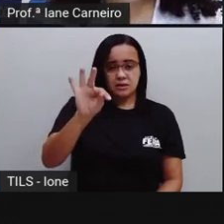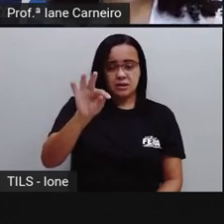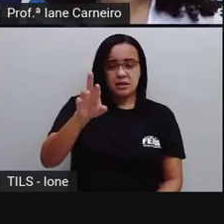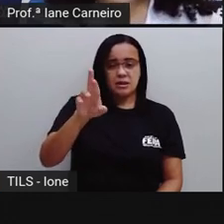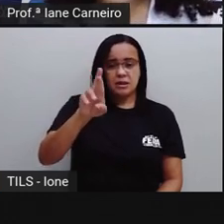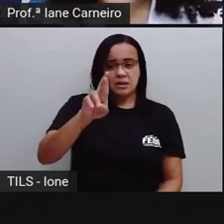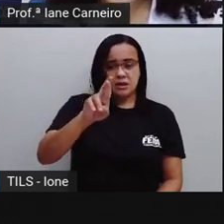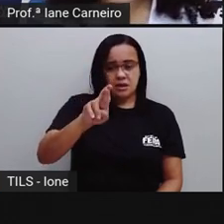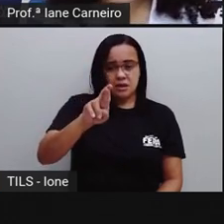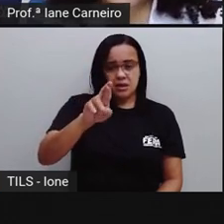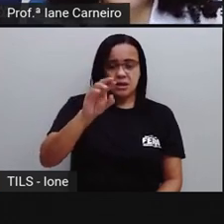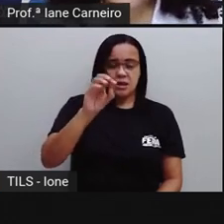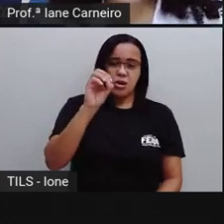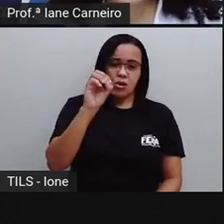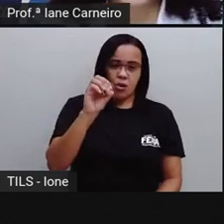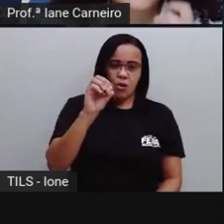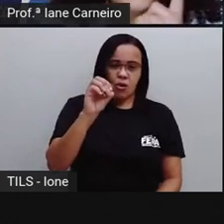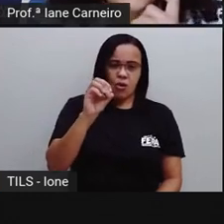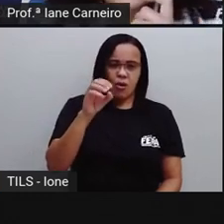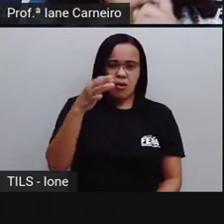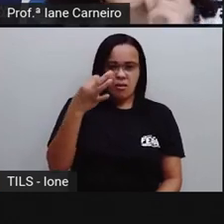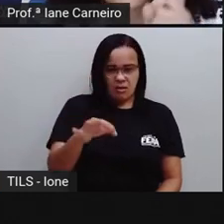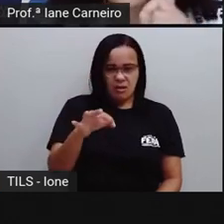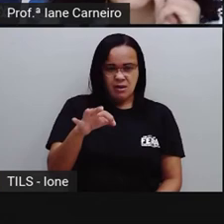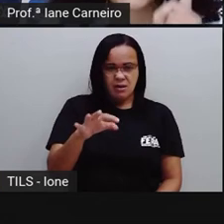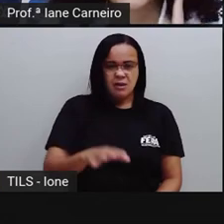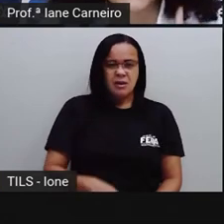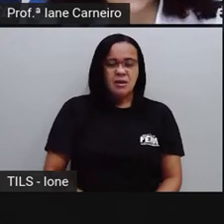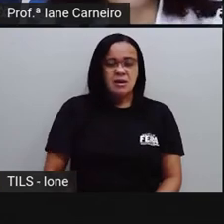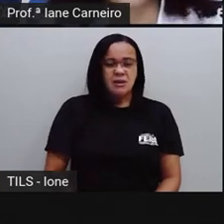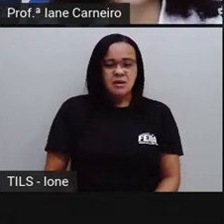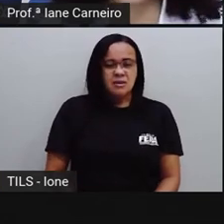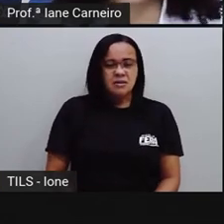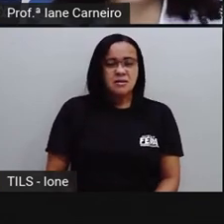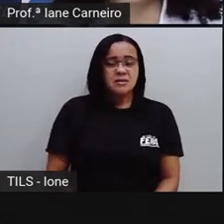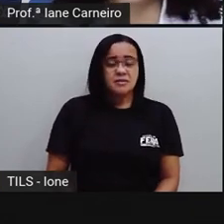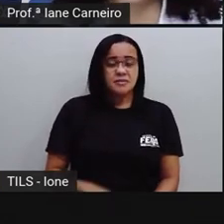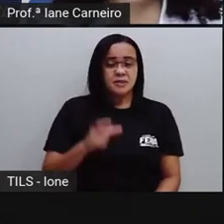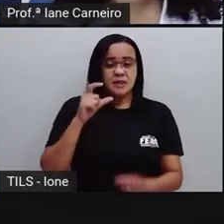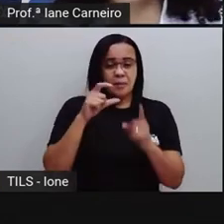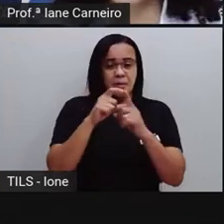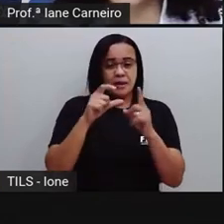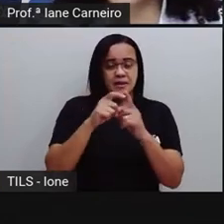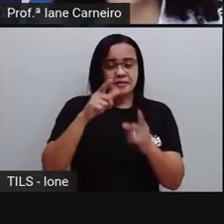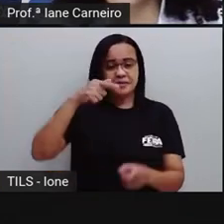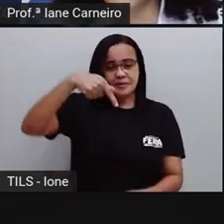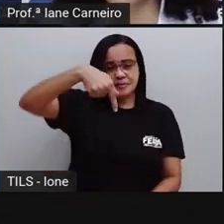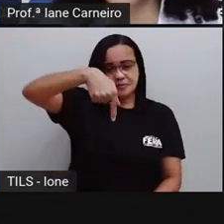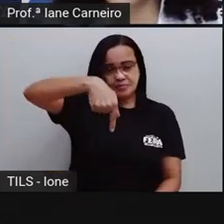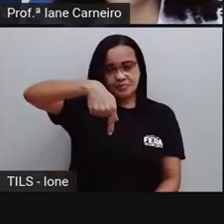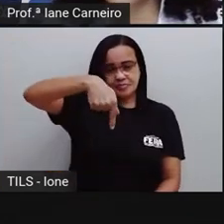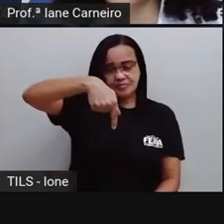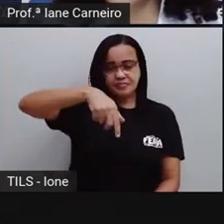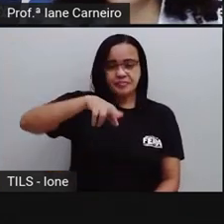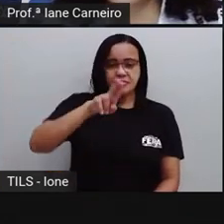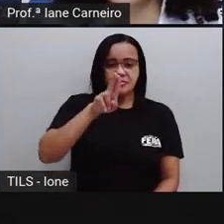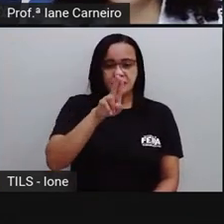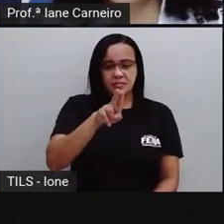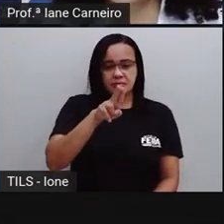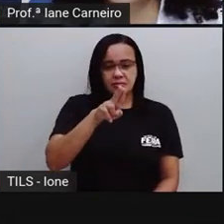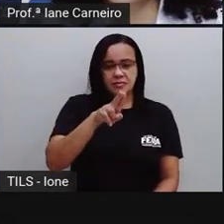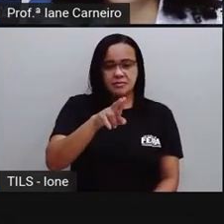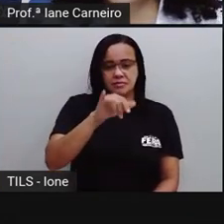A4 certo Agora eu quero que você seja uma palavra quiabo muito delícia quiabo quem é